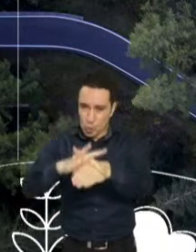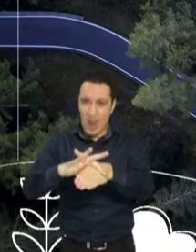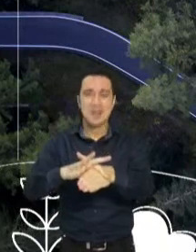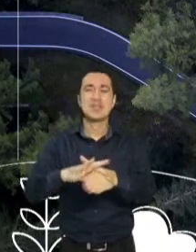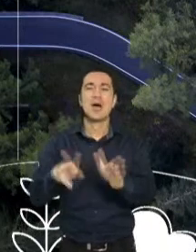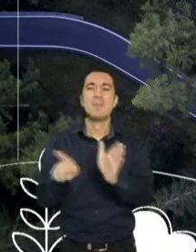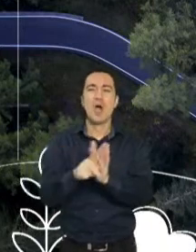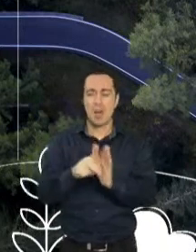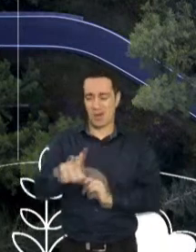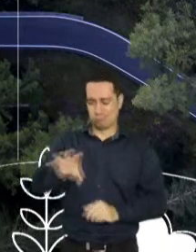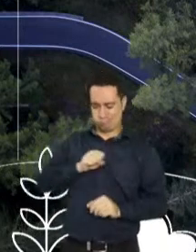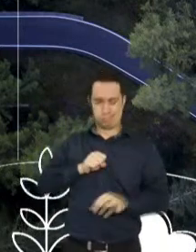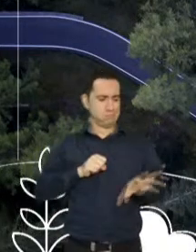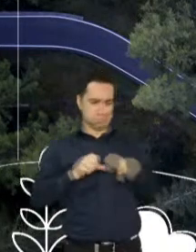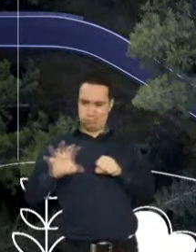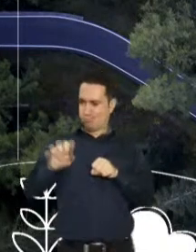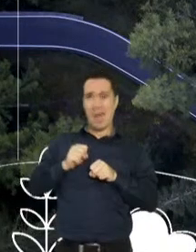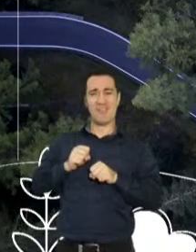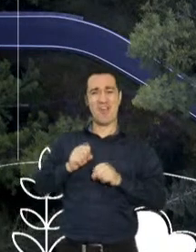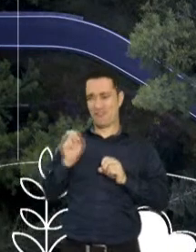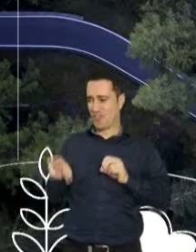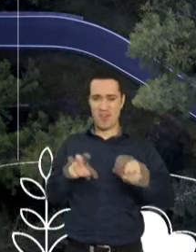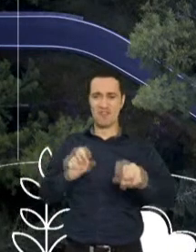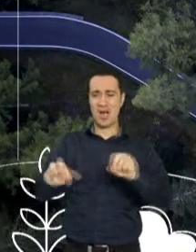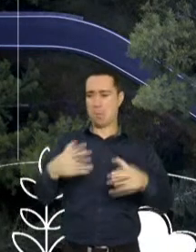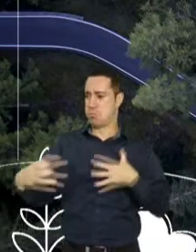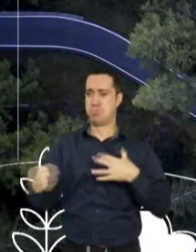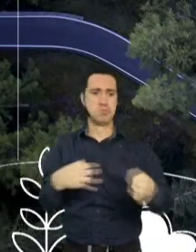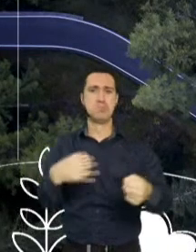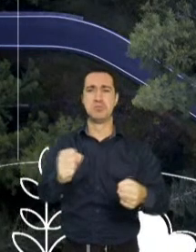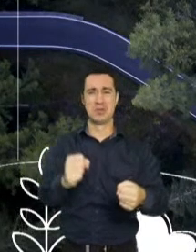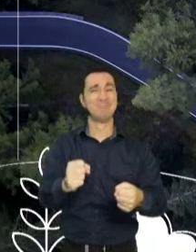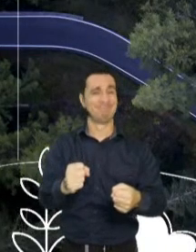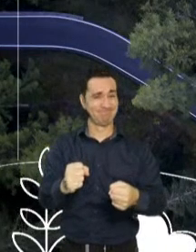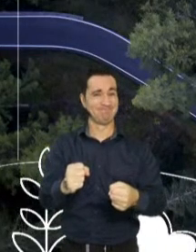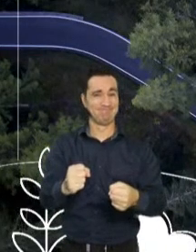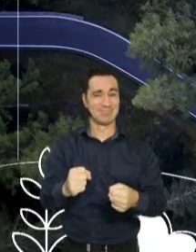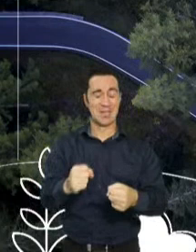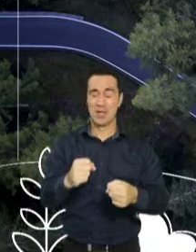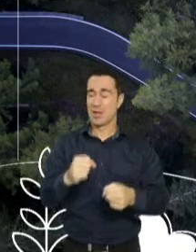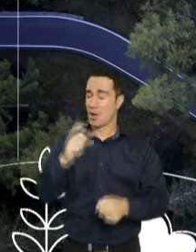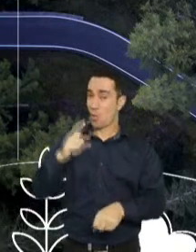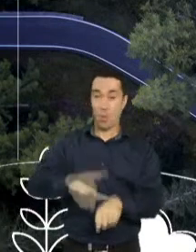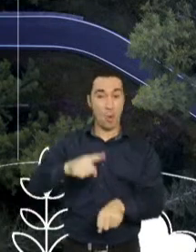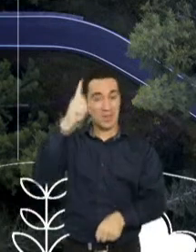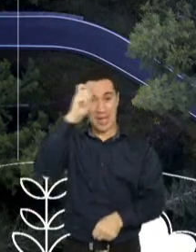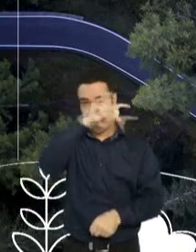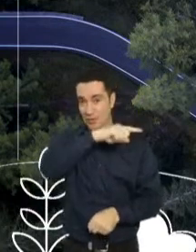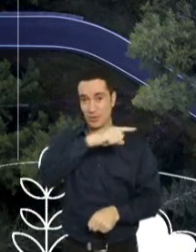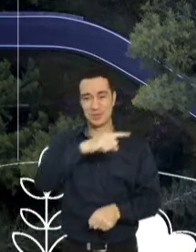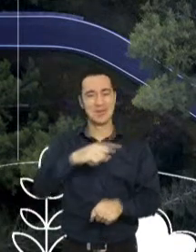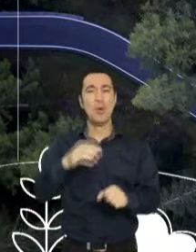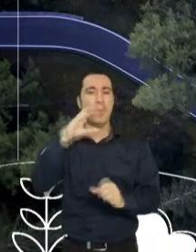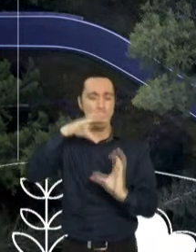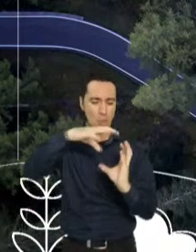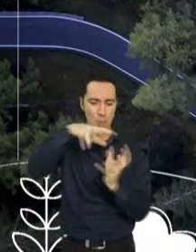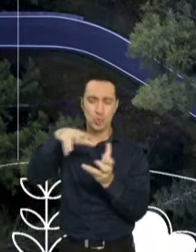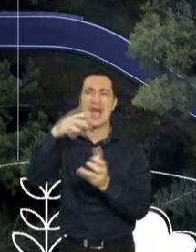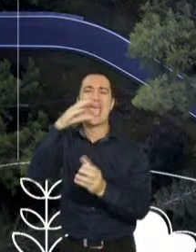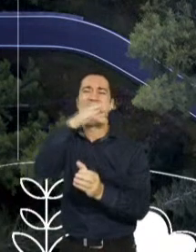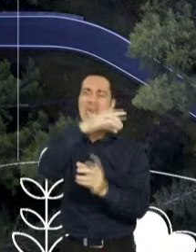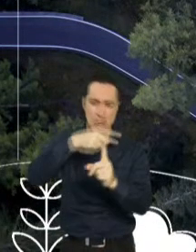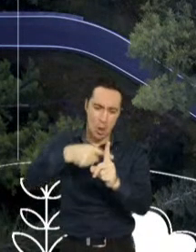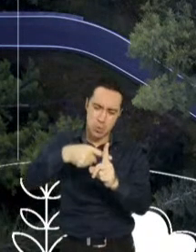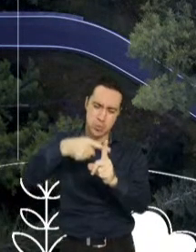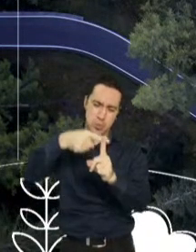e doenças infecciosas, certo? Diante desse cenário, que o efeito é imediato do aquecimento global